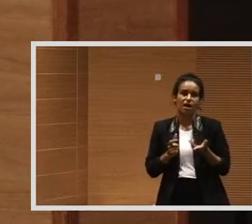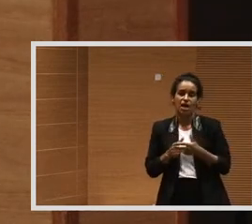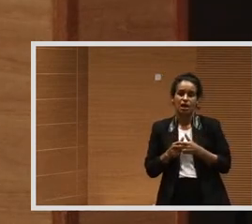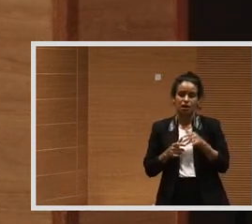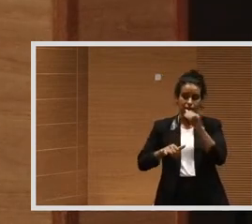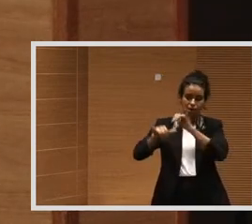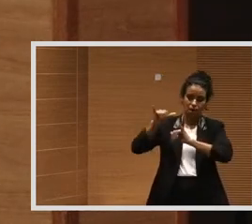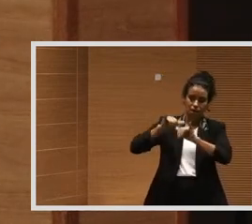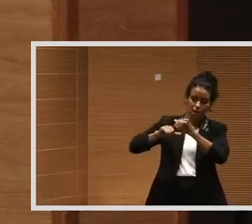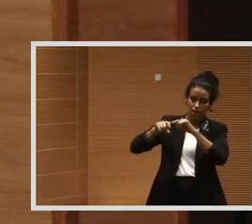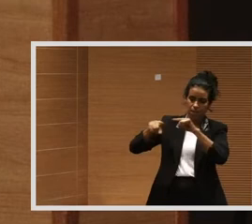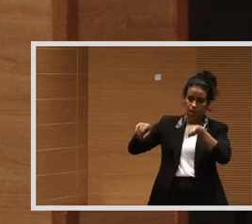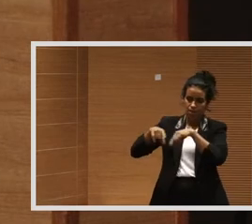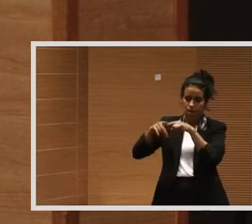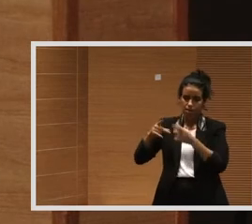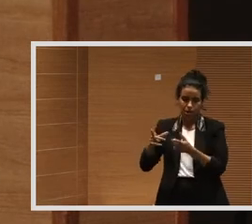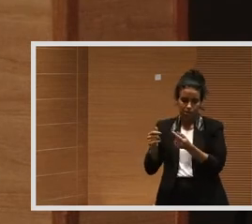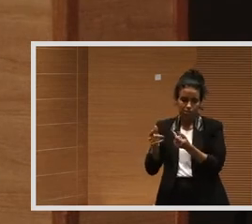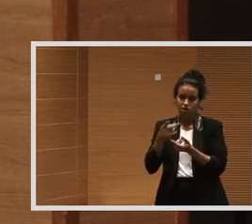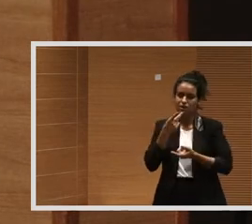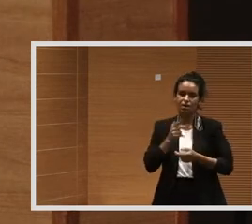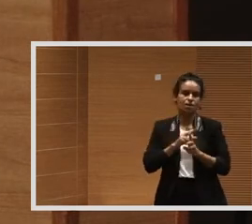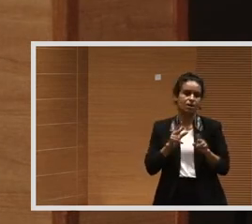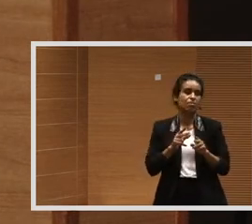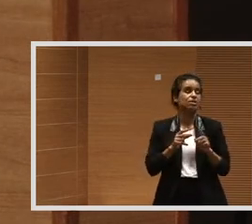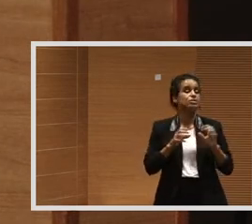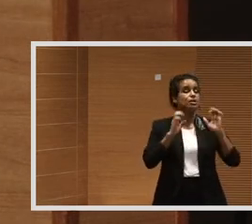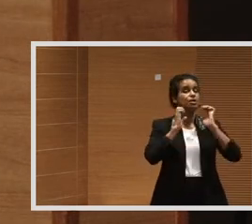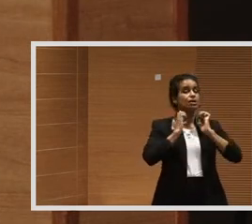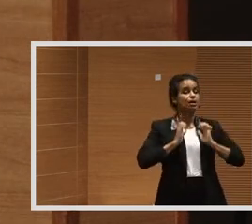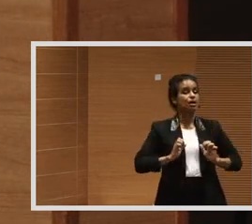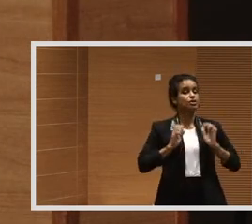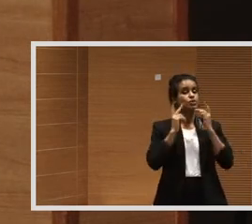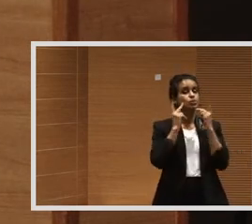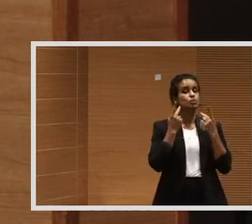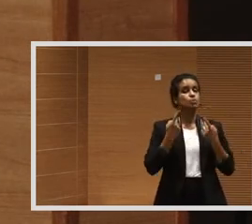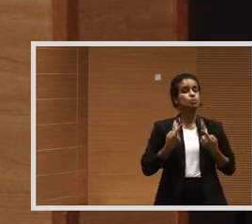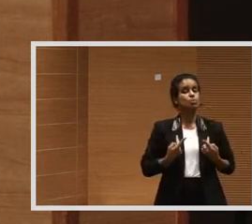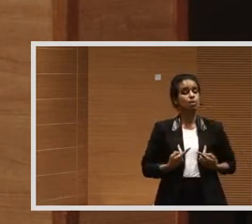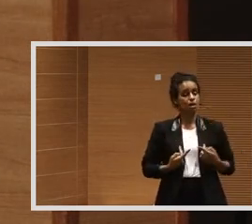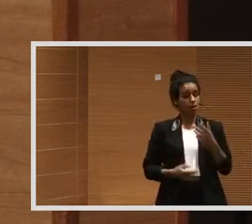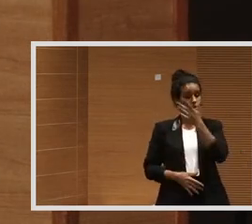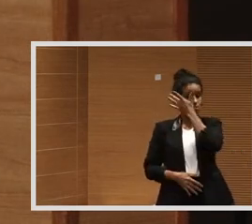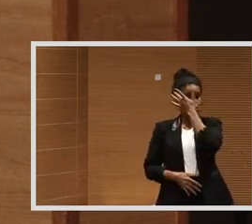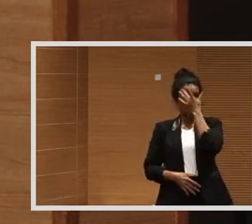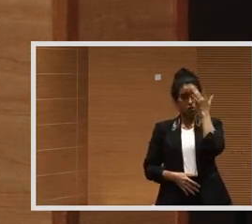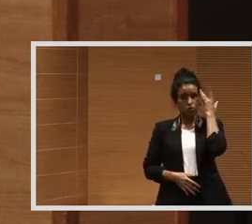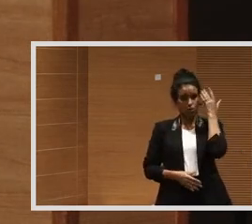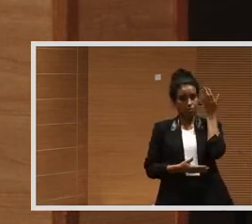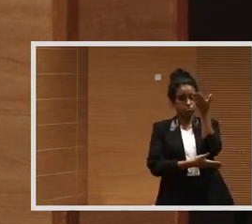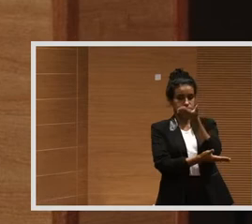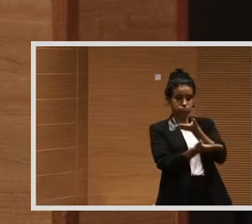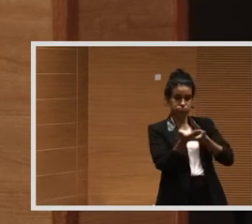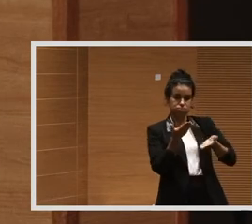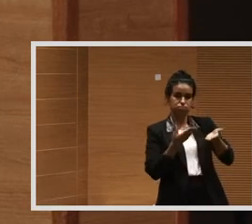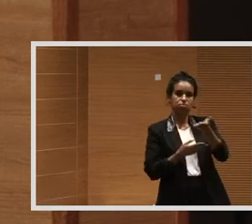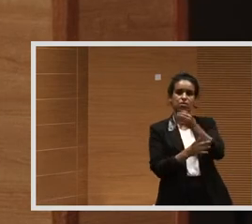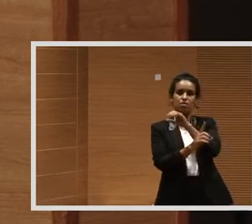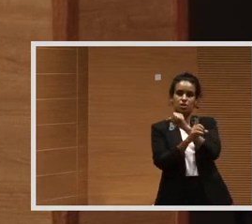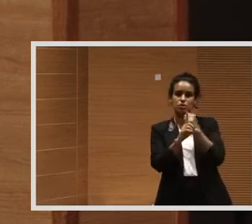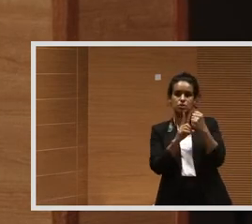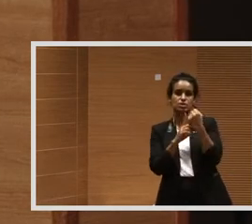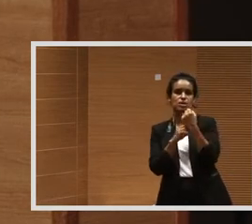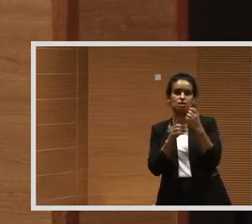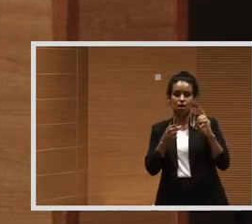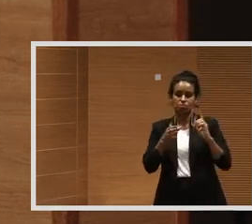laboratórios, etc., é uma ética com o sujeito, uma ética, né, com as pessoas que nós lidamos, com a sociedade que nós